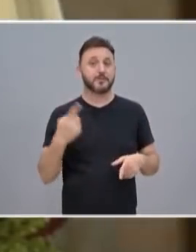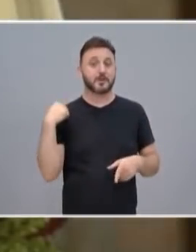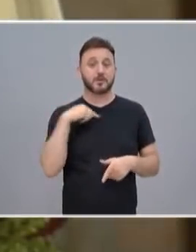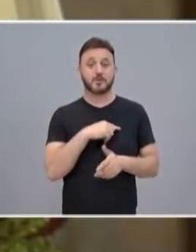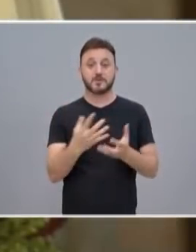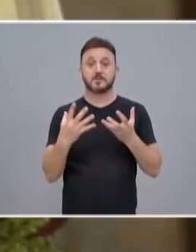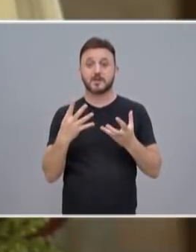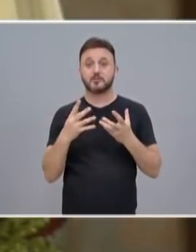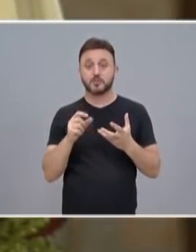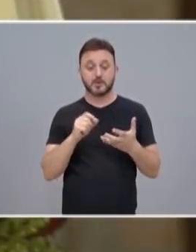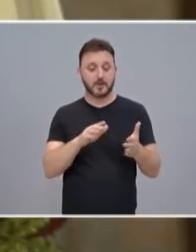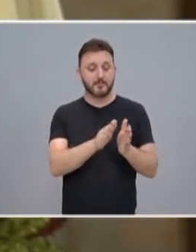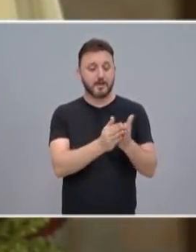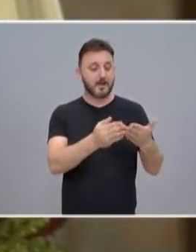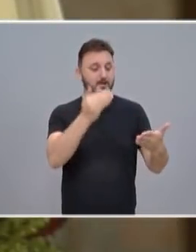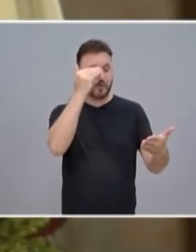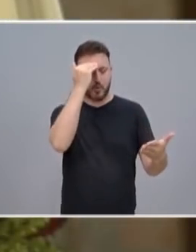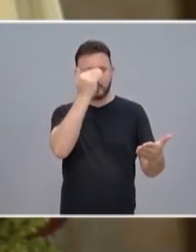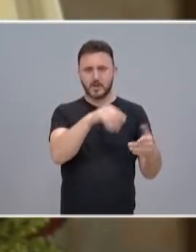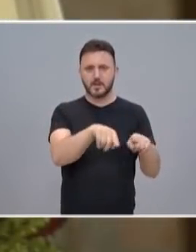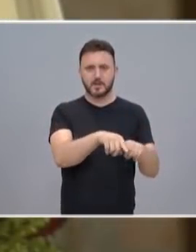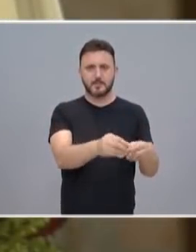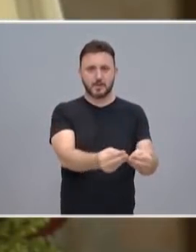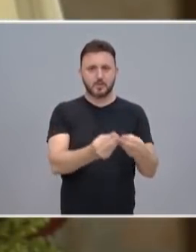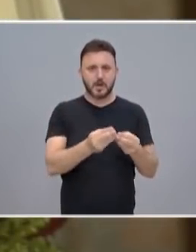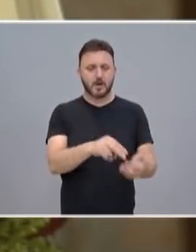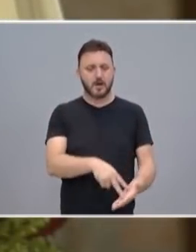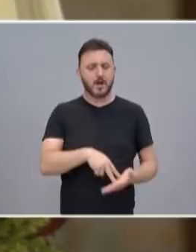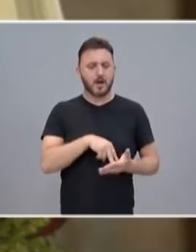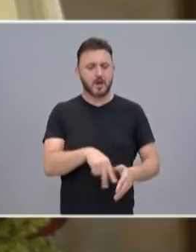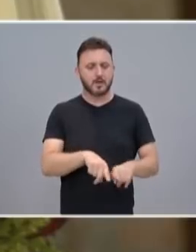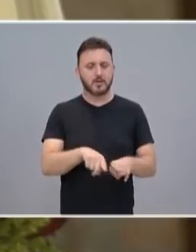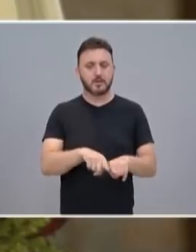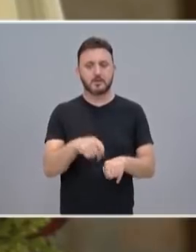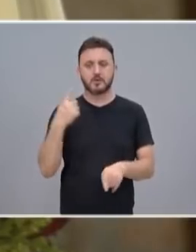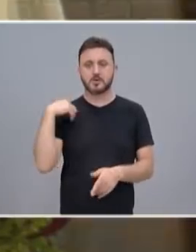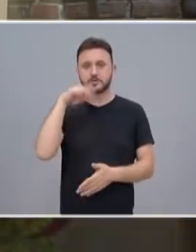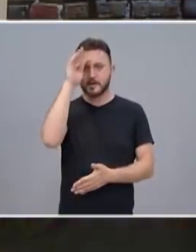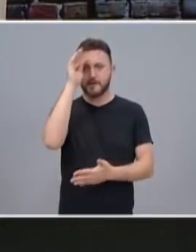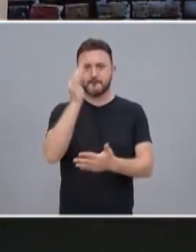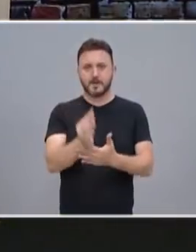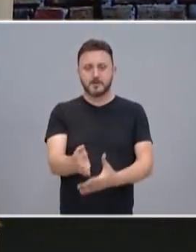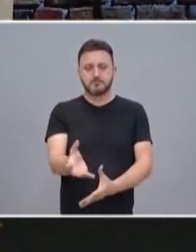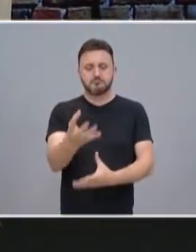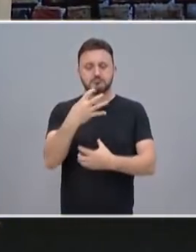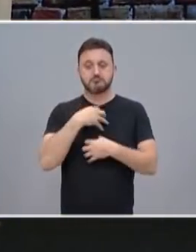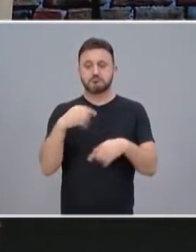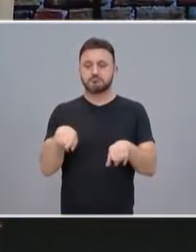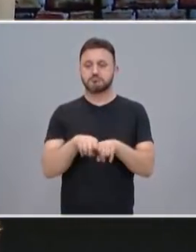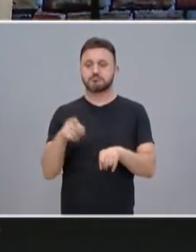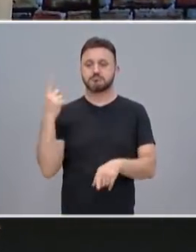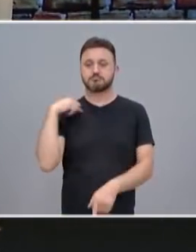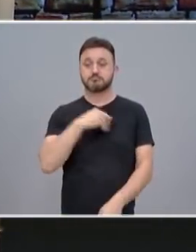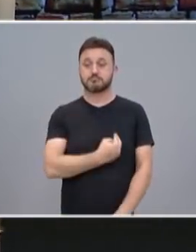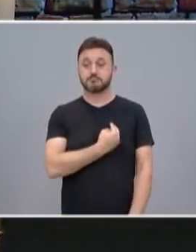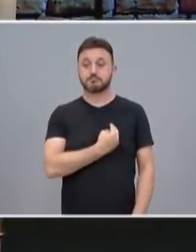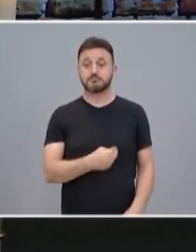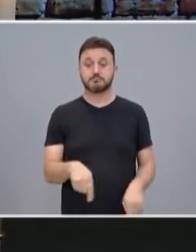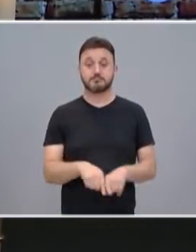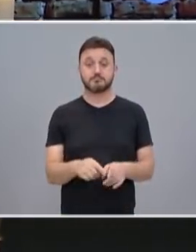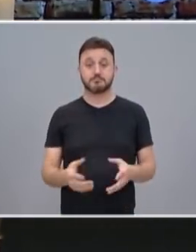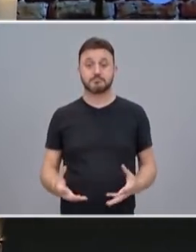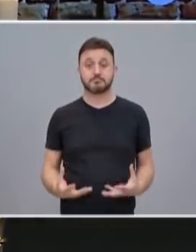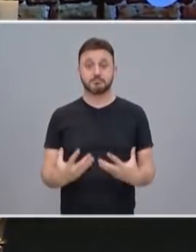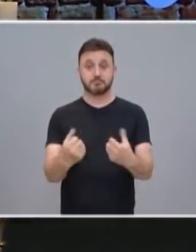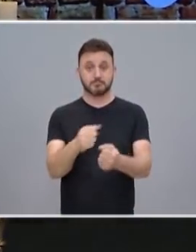queremos ouvir, é a palavra de Deus que nos sustenta, que alimenta a nossa fé, que alimenta a nossa vida. Nós queremos acolher também agora o seu